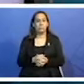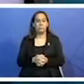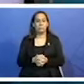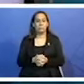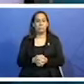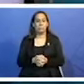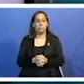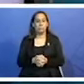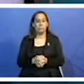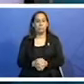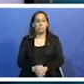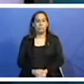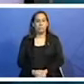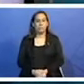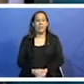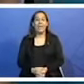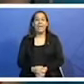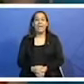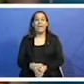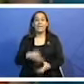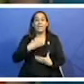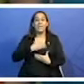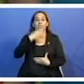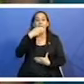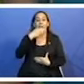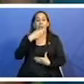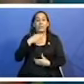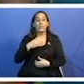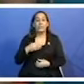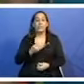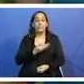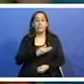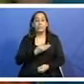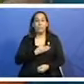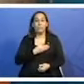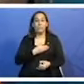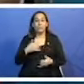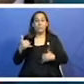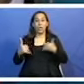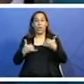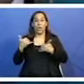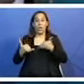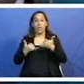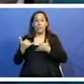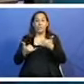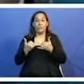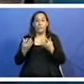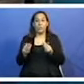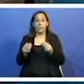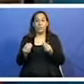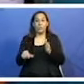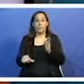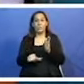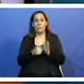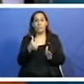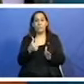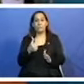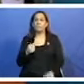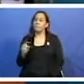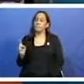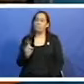Primeiro quadradinho. A girafa e seus convidados se divertiram muito? Foi a primeira coisa que aconteceu? Não, isso